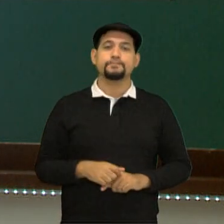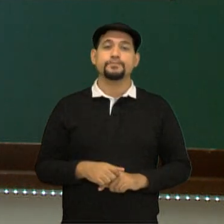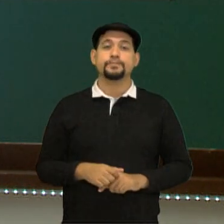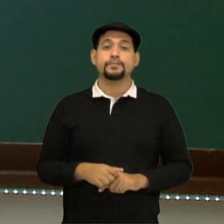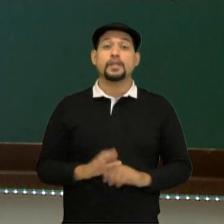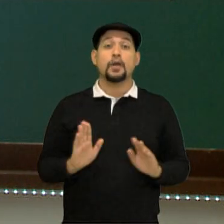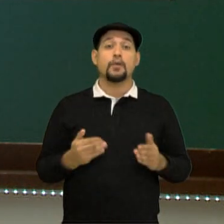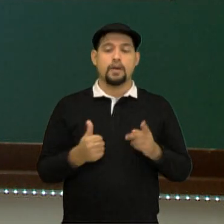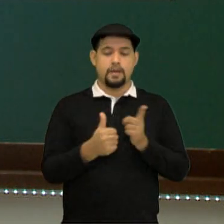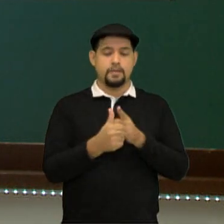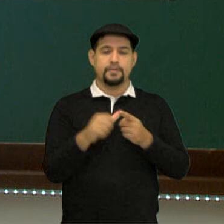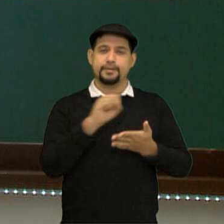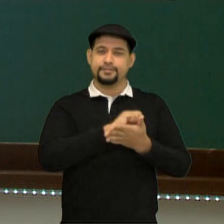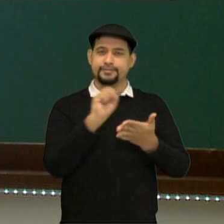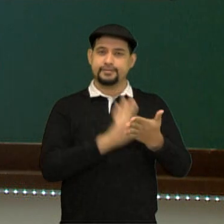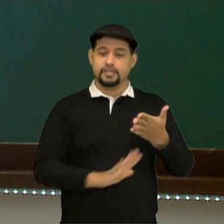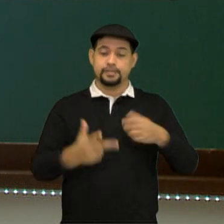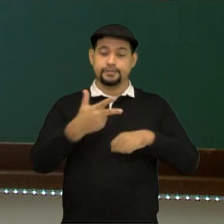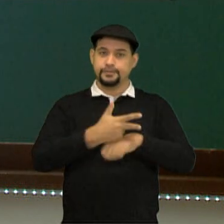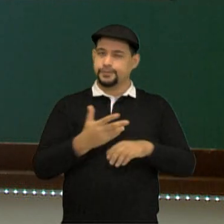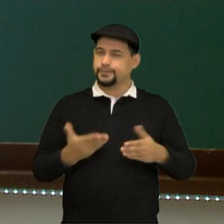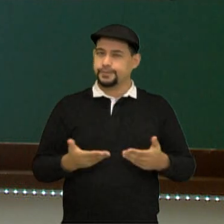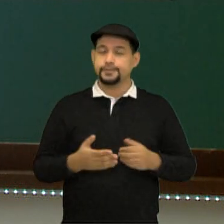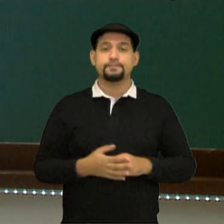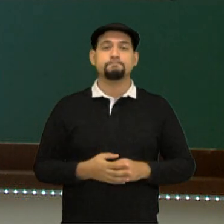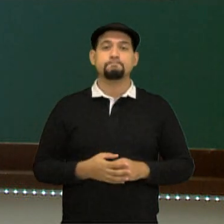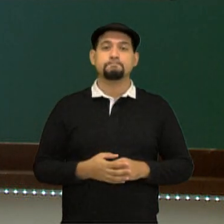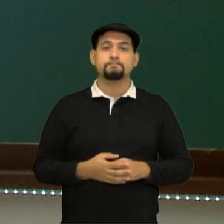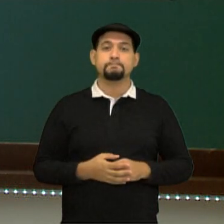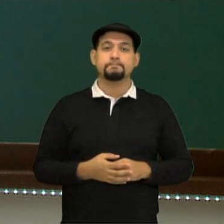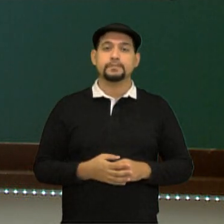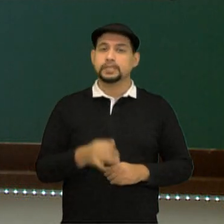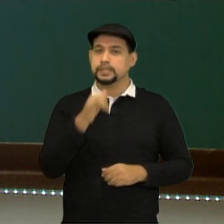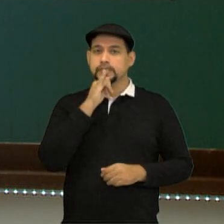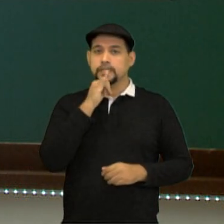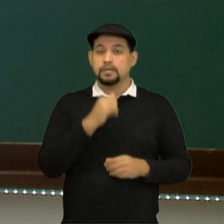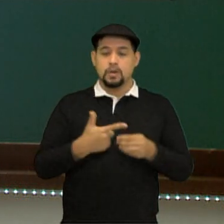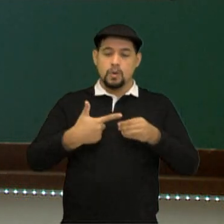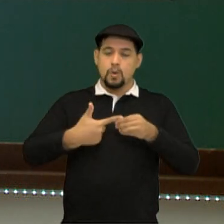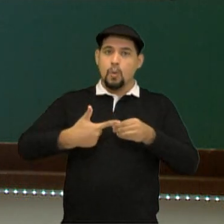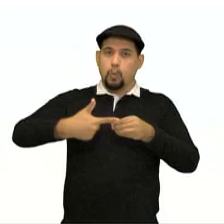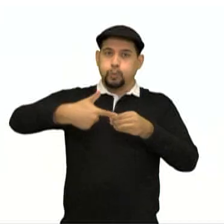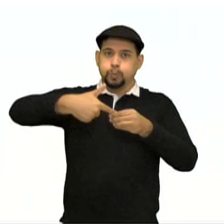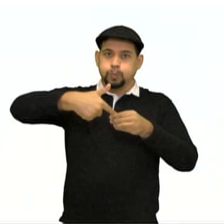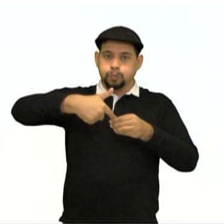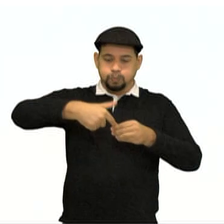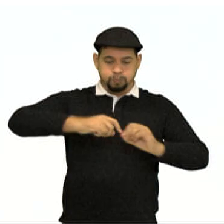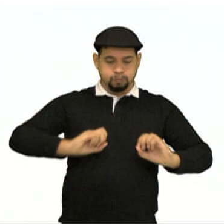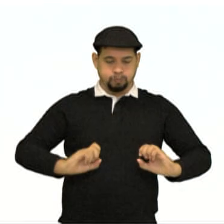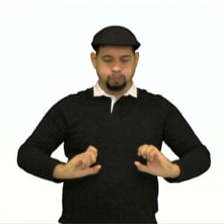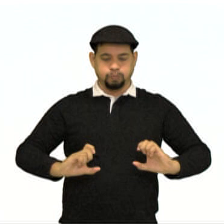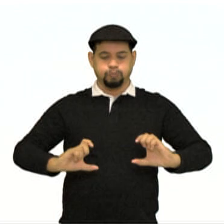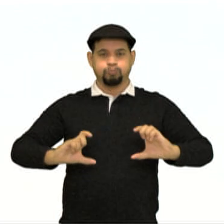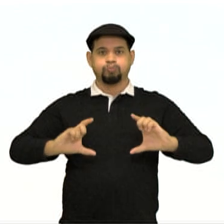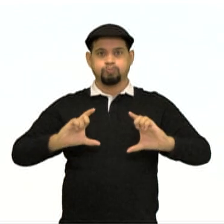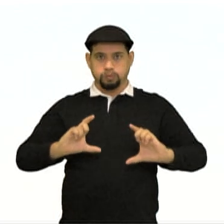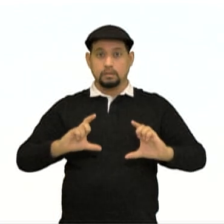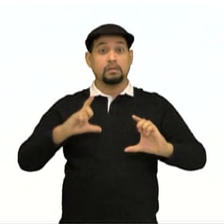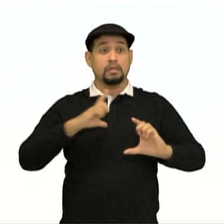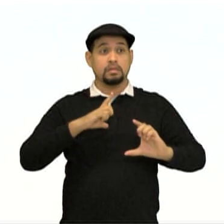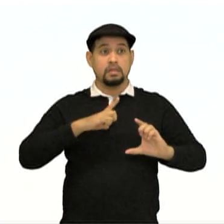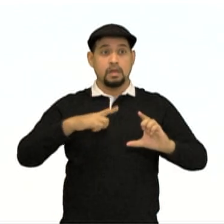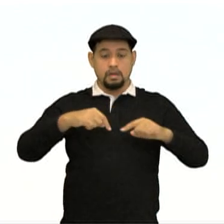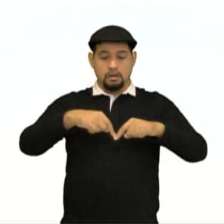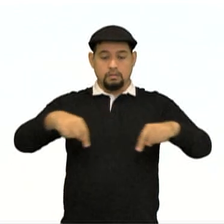para o nosso primeiro exercício do vídeo de hoje. Um reservatório de combustíveis apresenta um formato cilíndrico